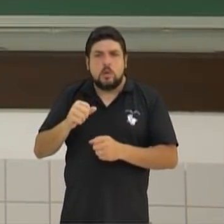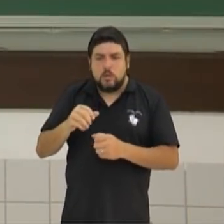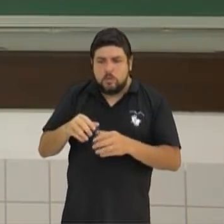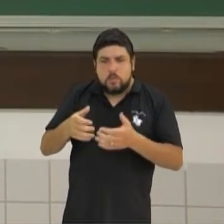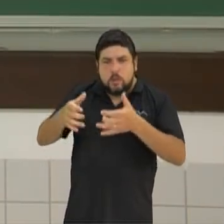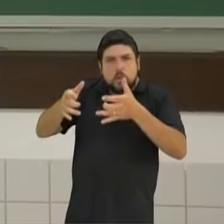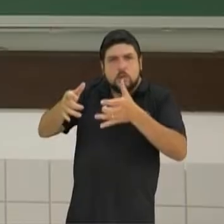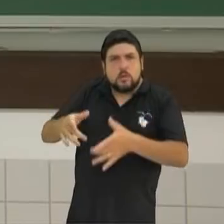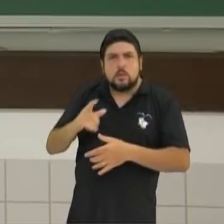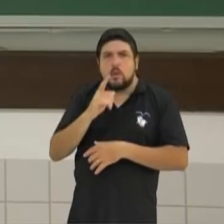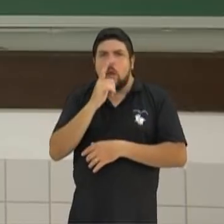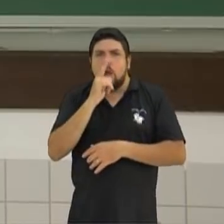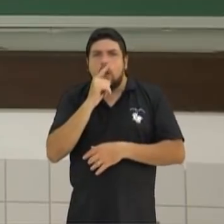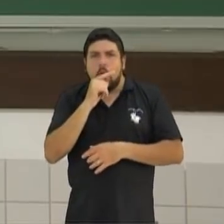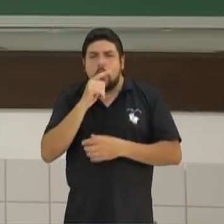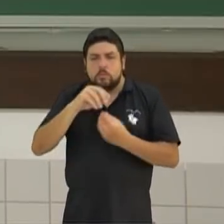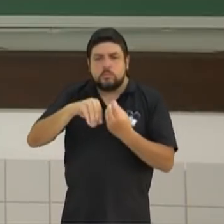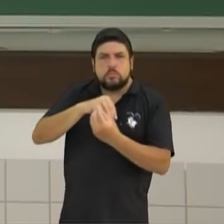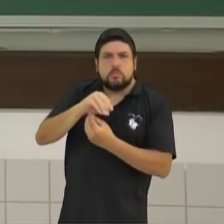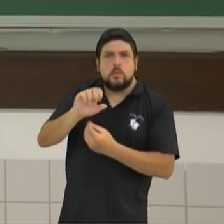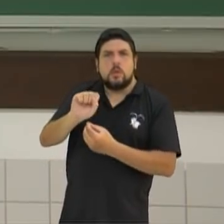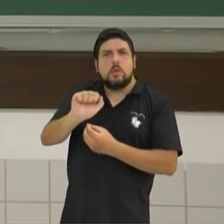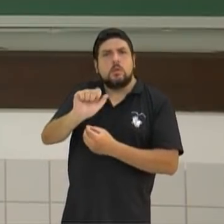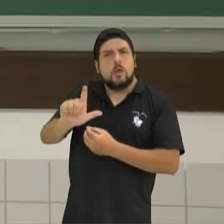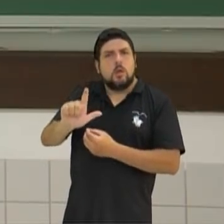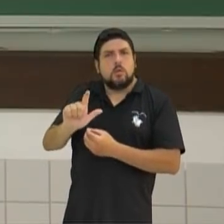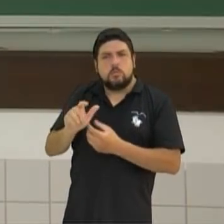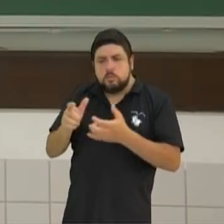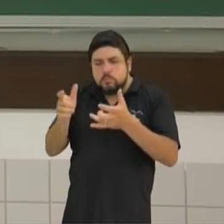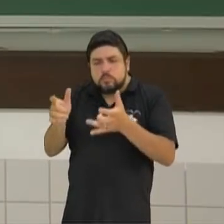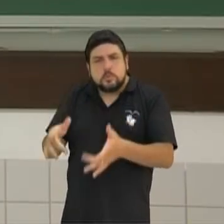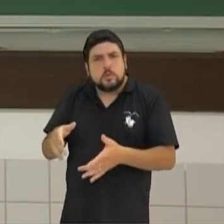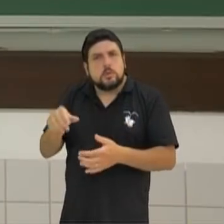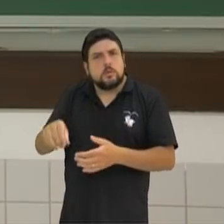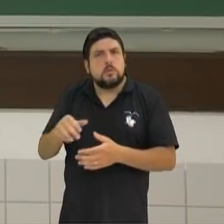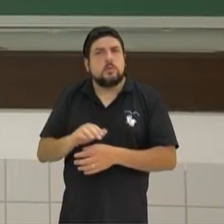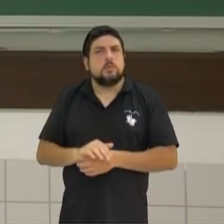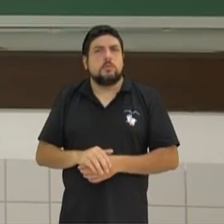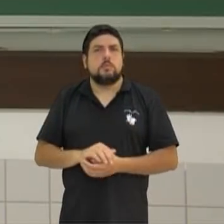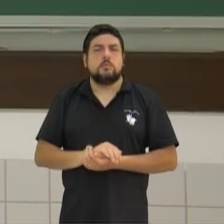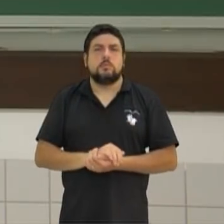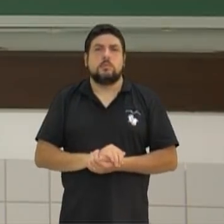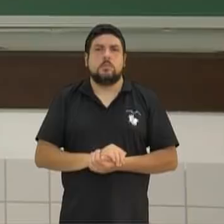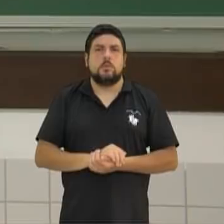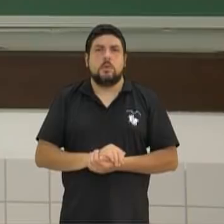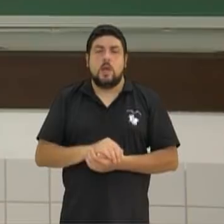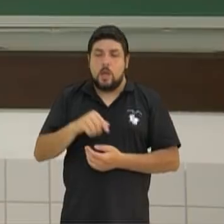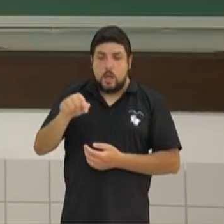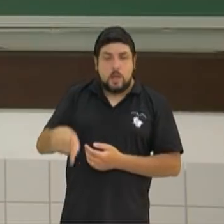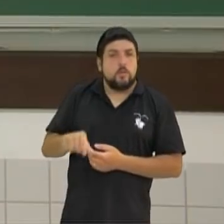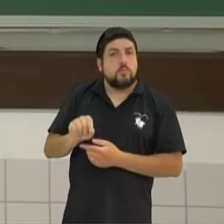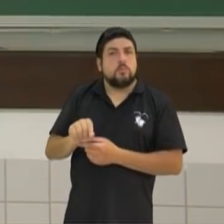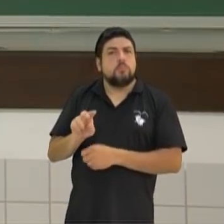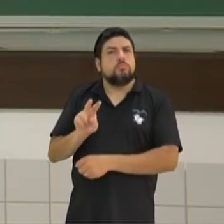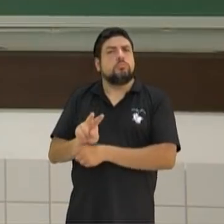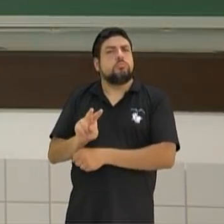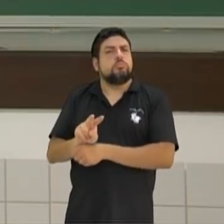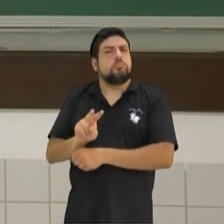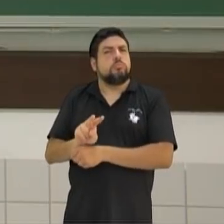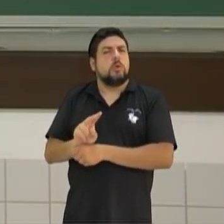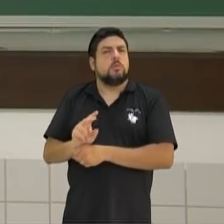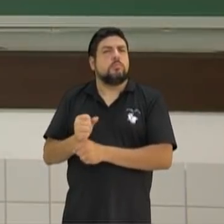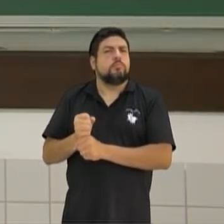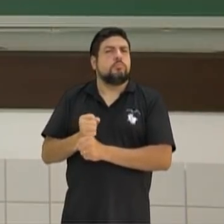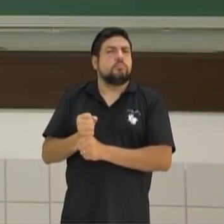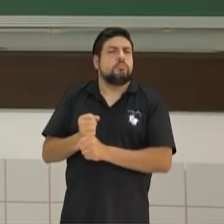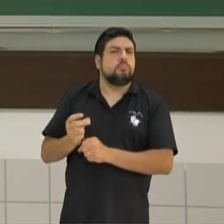sal, para assim conservar esses alimentos no inverno. Você fazia conservas. O próprio nome já está dizendo isso, conservar o